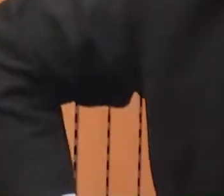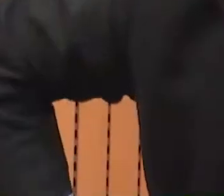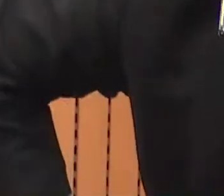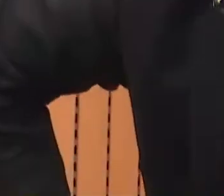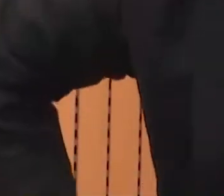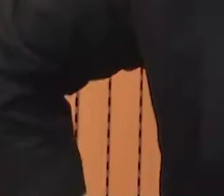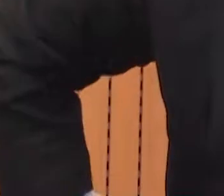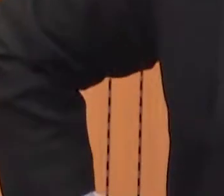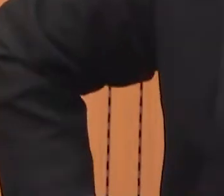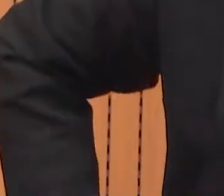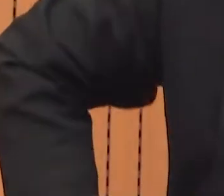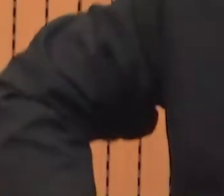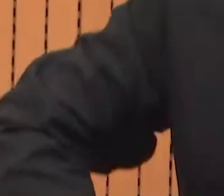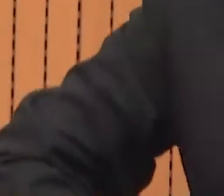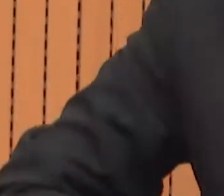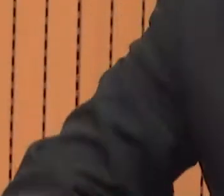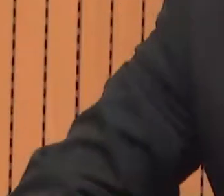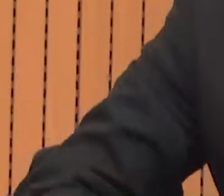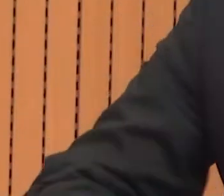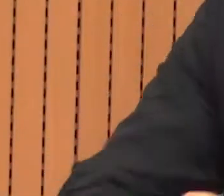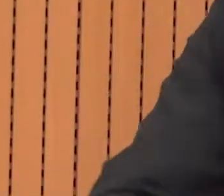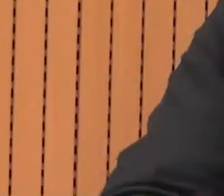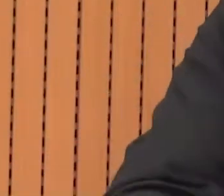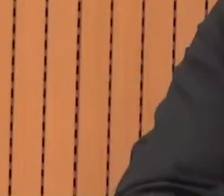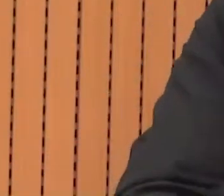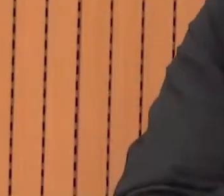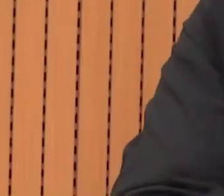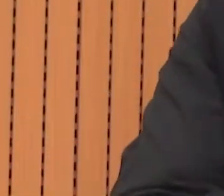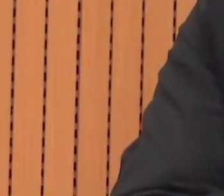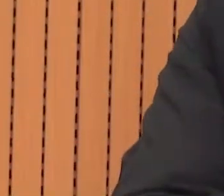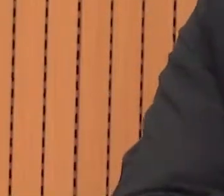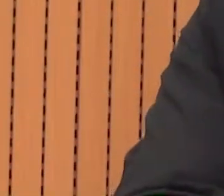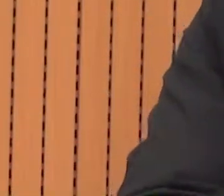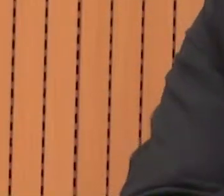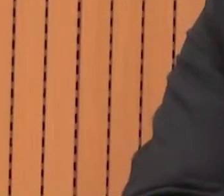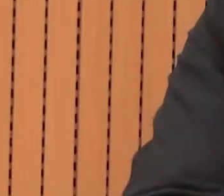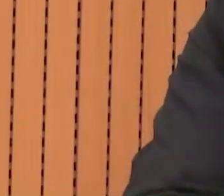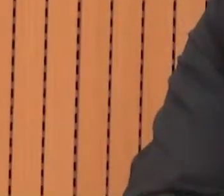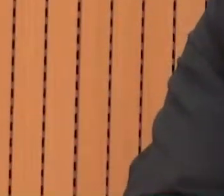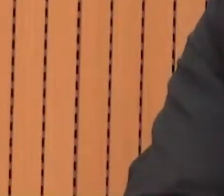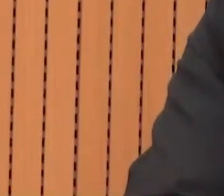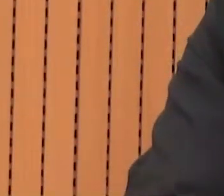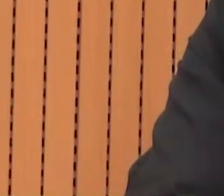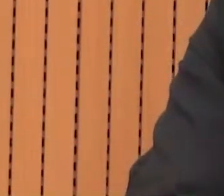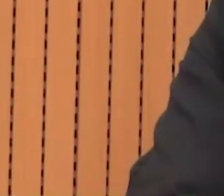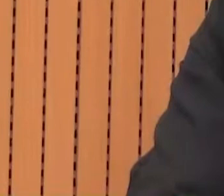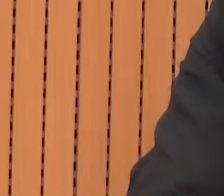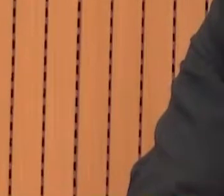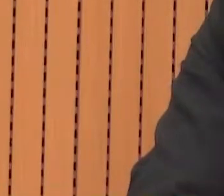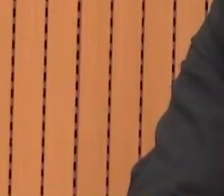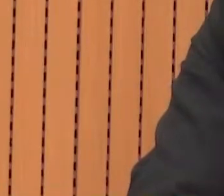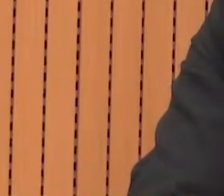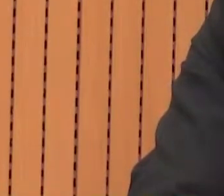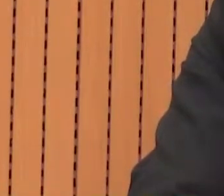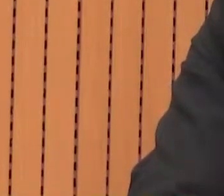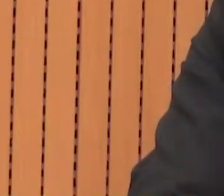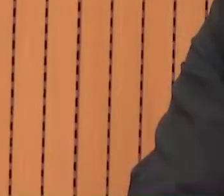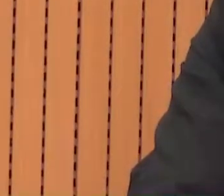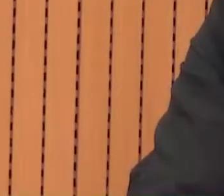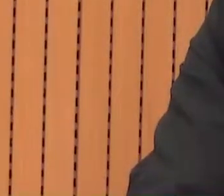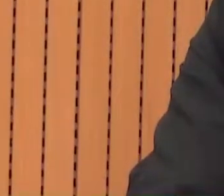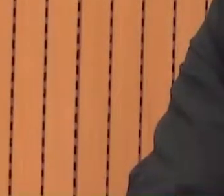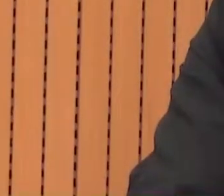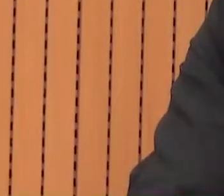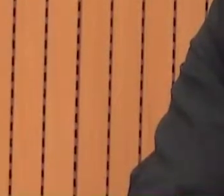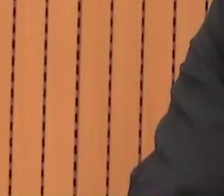fazendo história também na cidade de Campinas. É muito importante a participação de vocês nesse plenário, na Câmara Municipal. A secretária